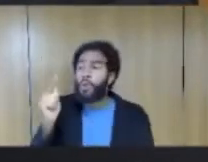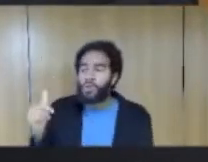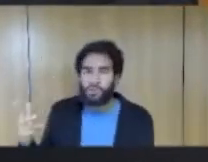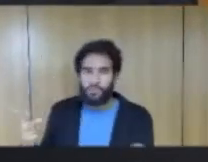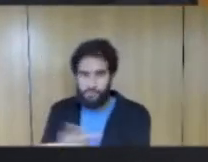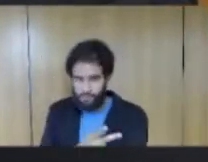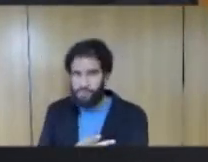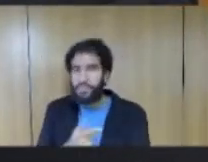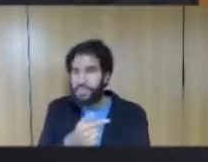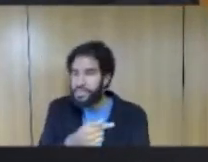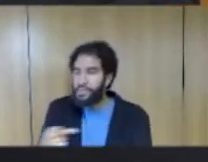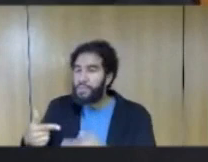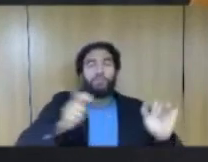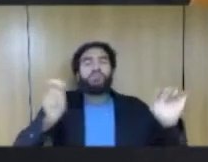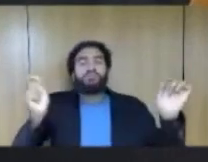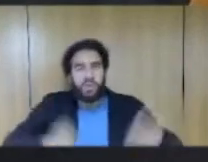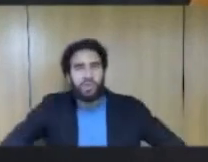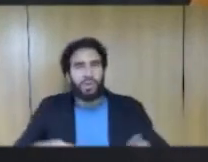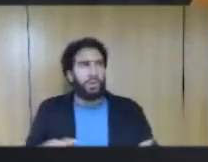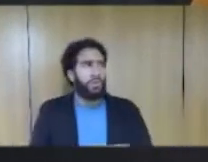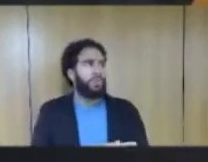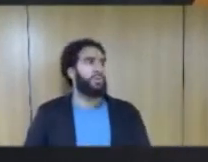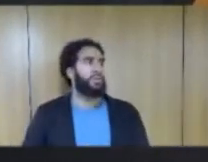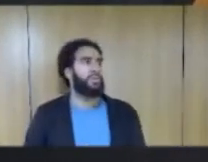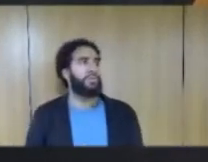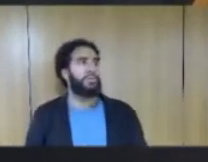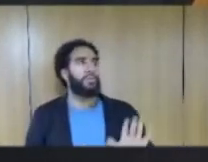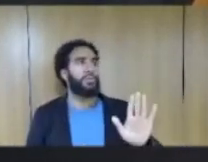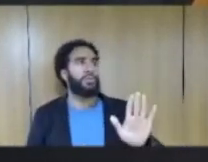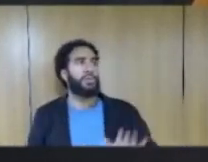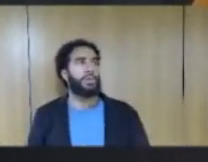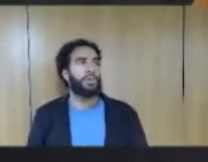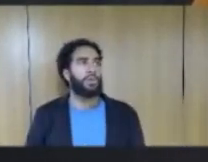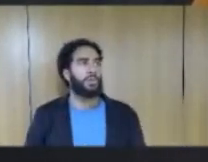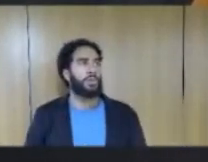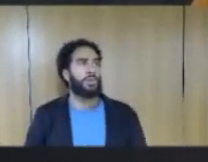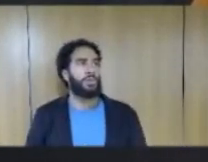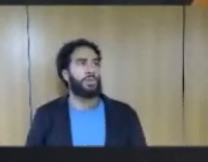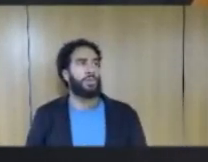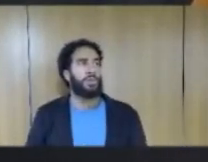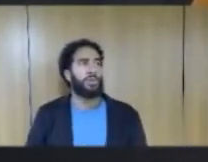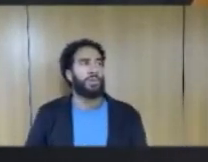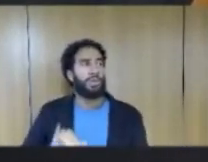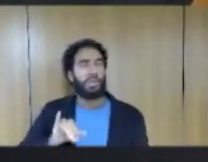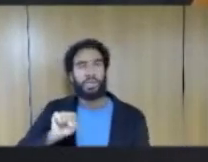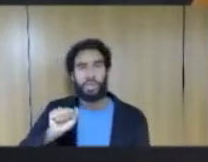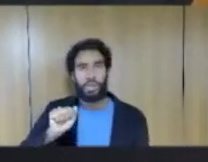nas próximas semanas Isabela Camargo